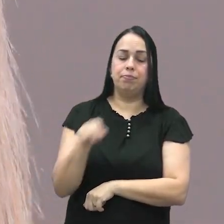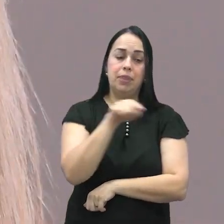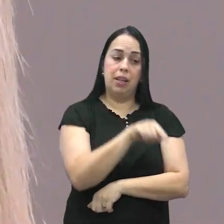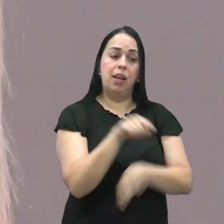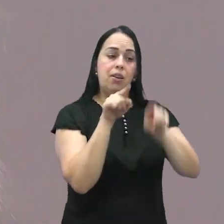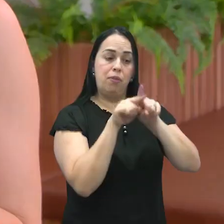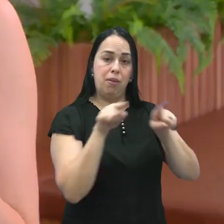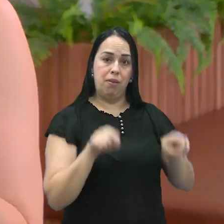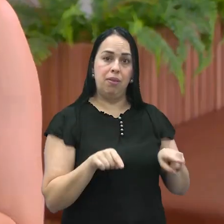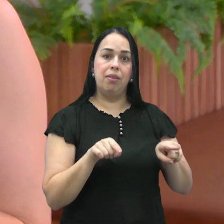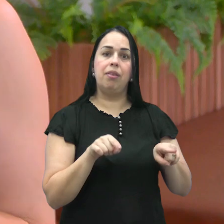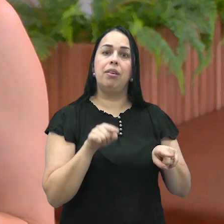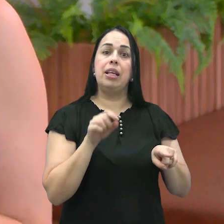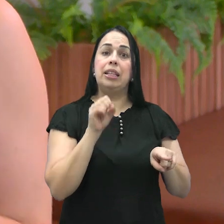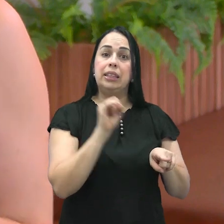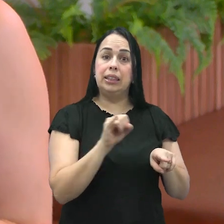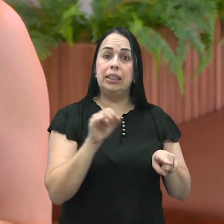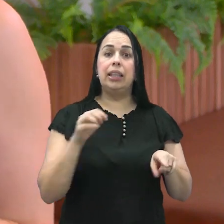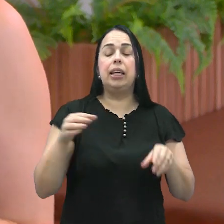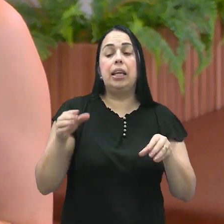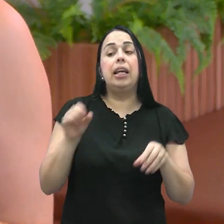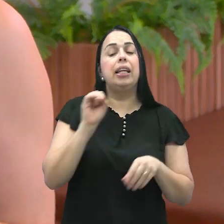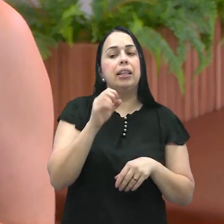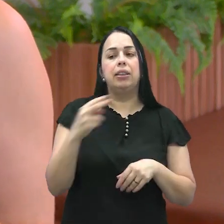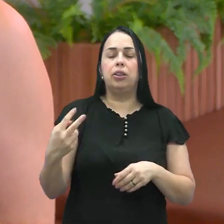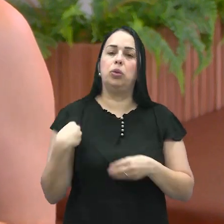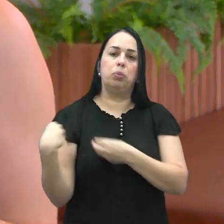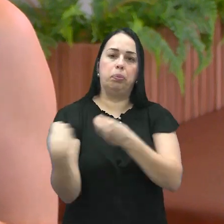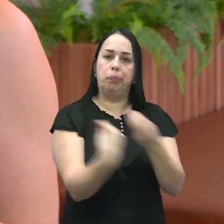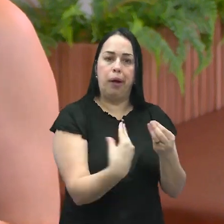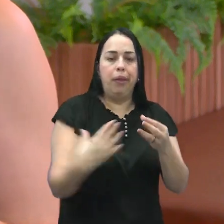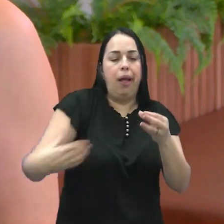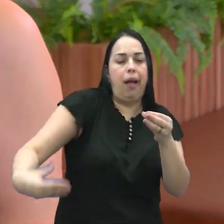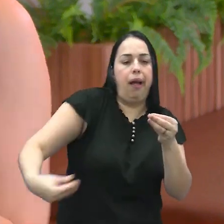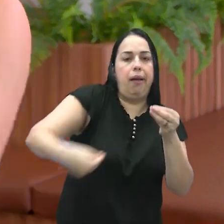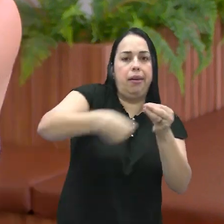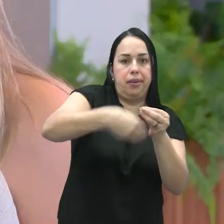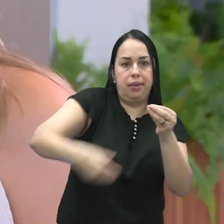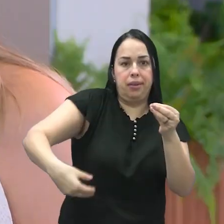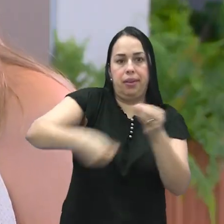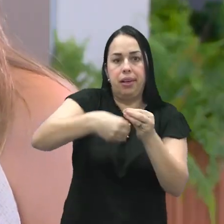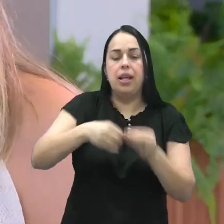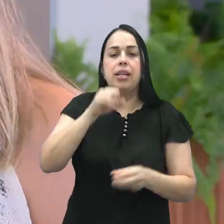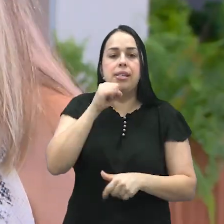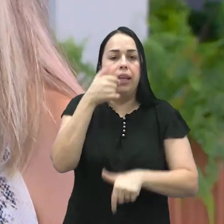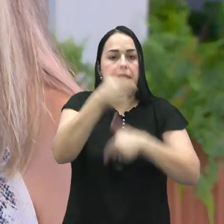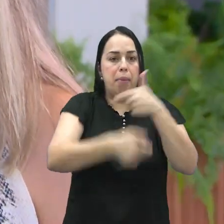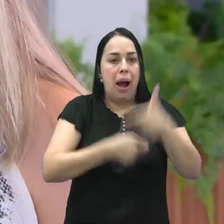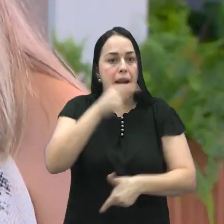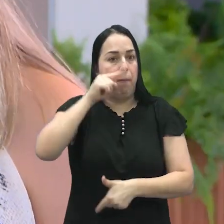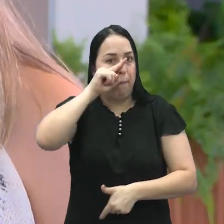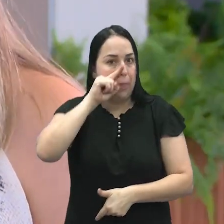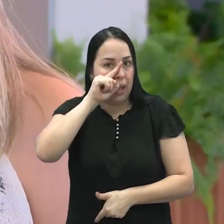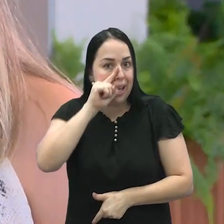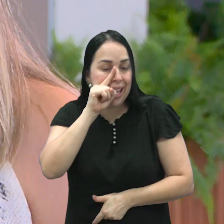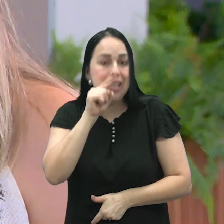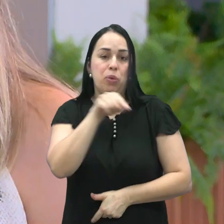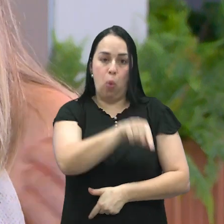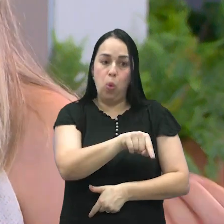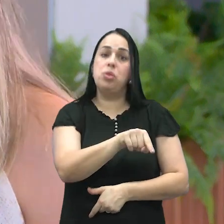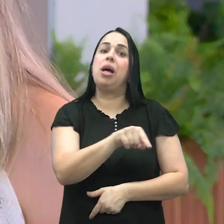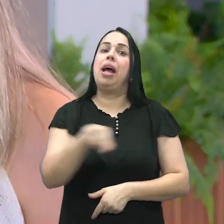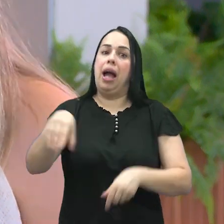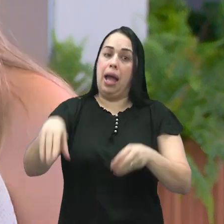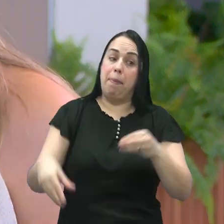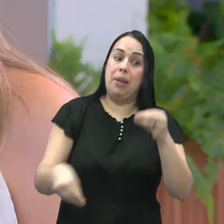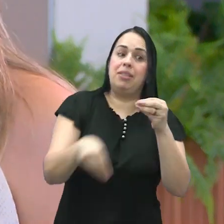os riscos, os funcionários recebem uma compensação financeira indenizatória. Então a gente tem um adicional de periculosidade quando o empregado ele tem